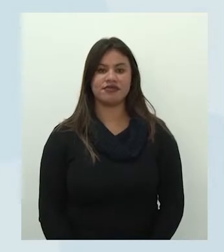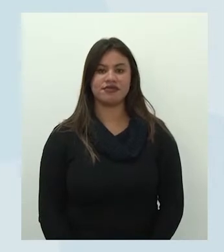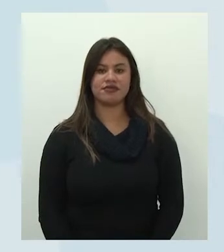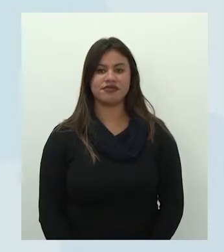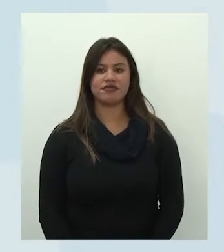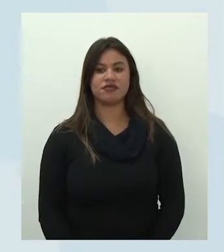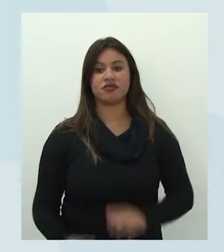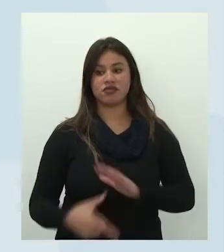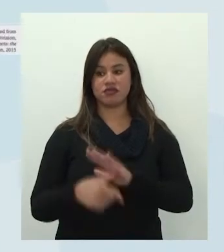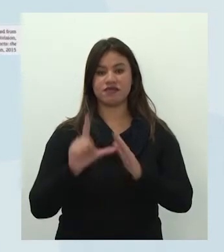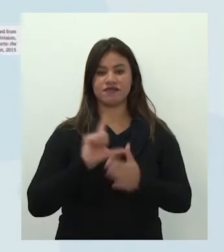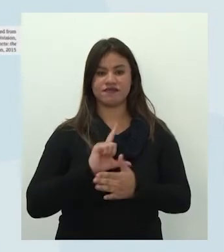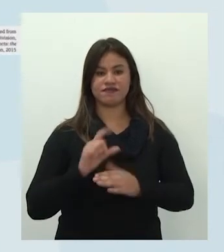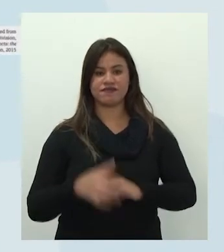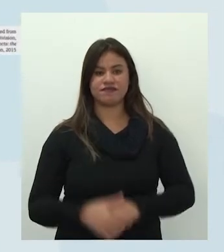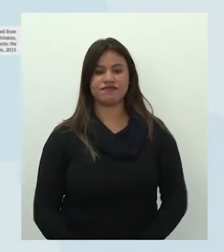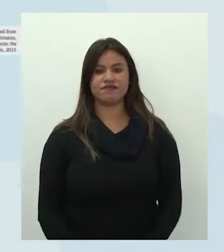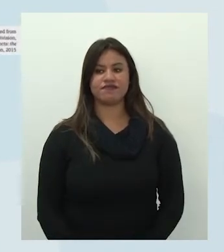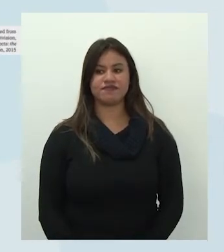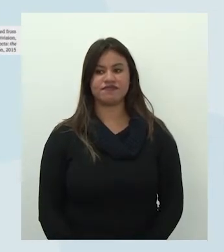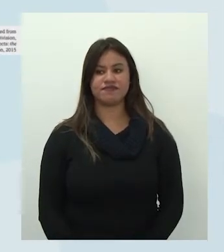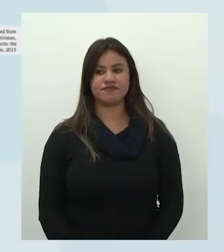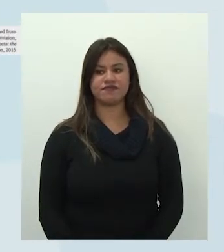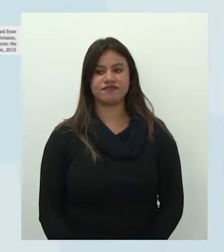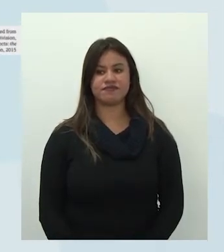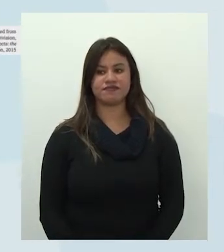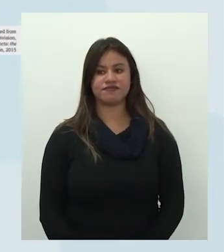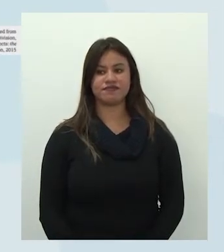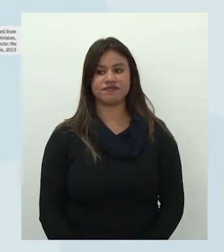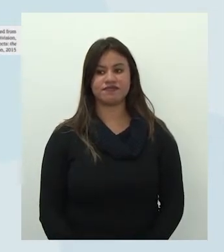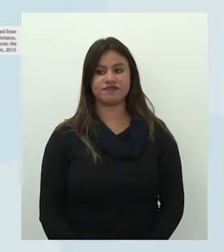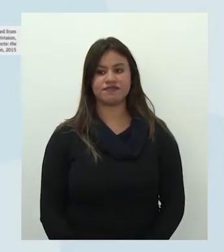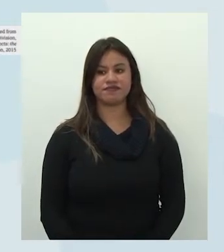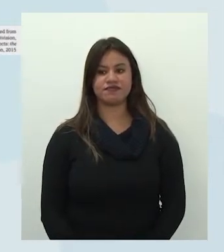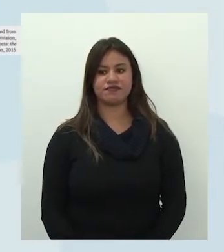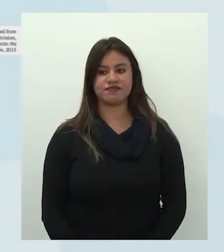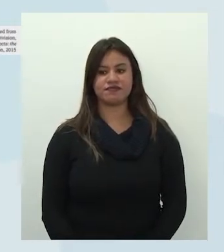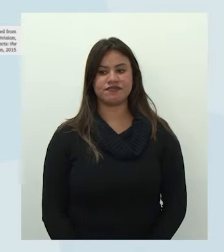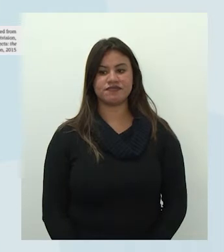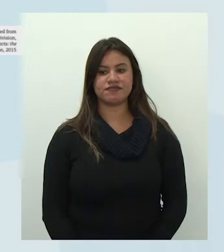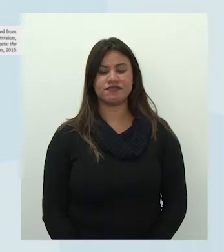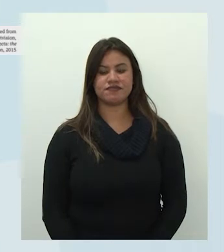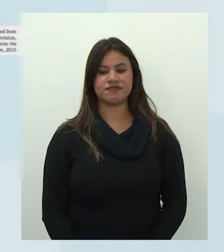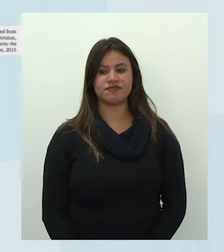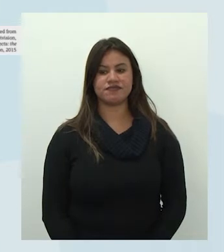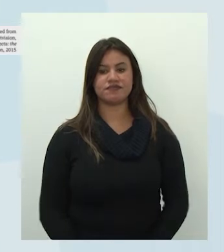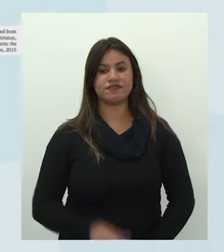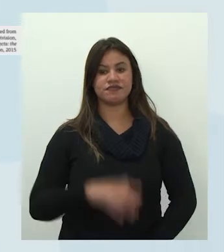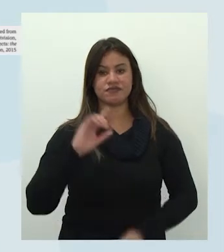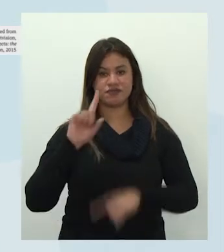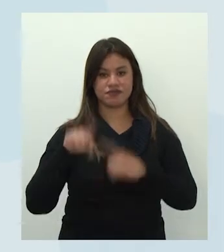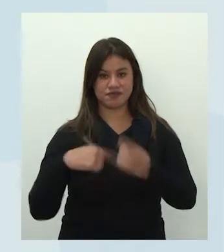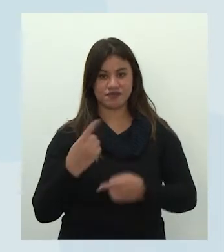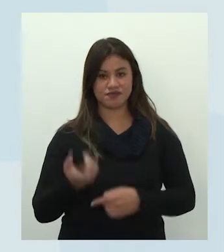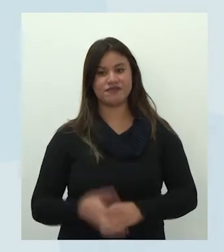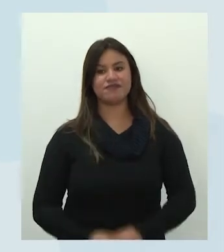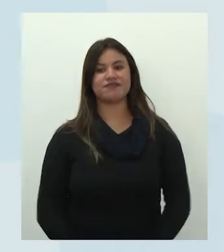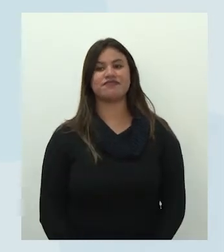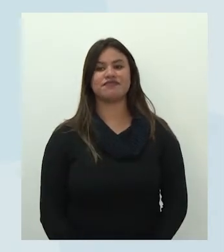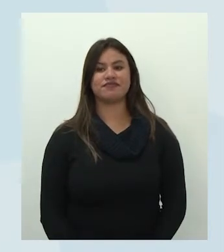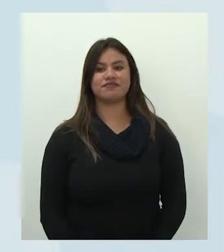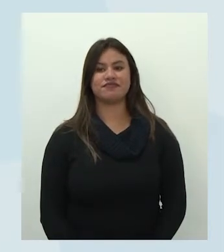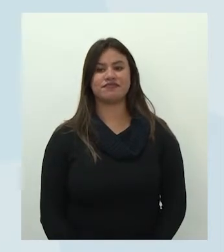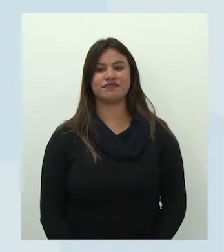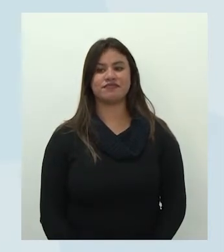Não, é o anterior, acho que ainda. Deixa eu ver. Ah, sim. Obrigada. O próximo, por favor.